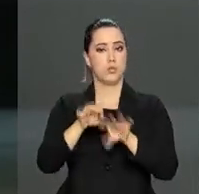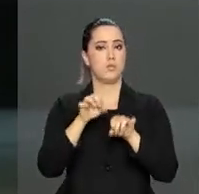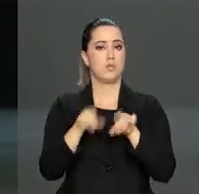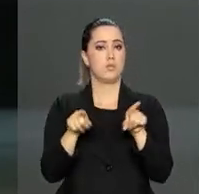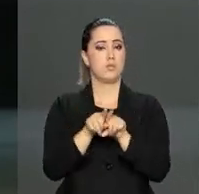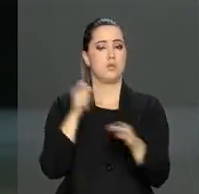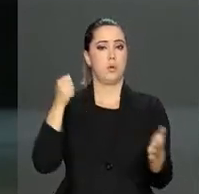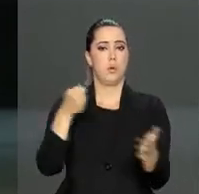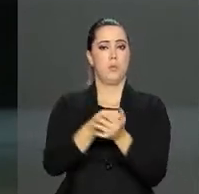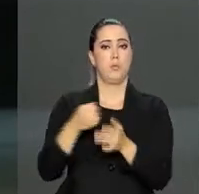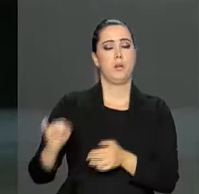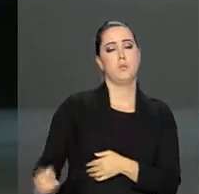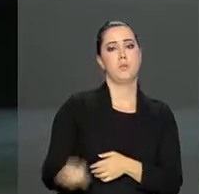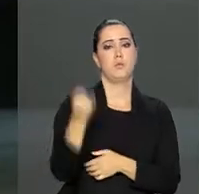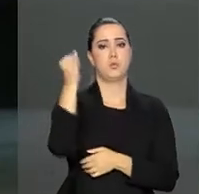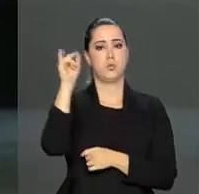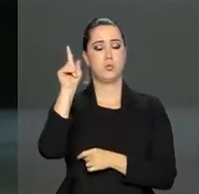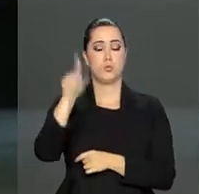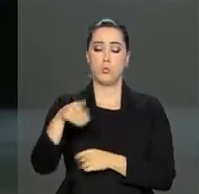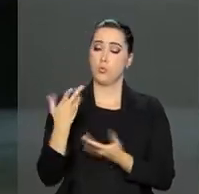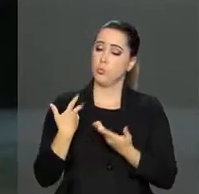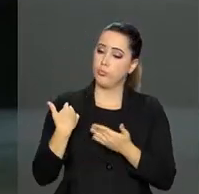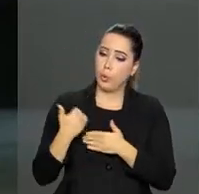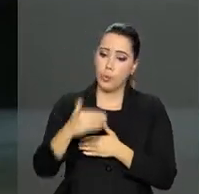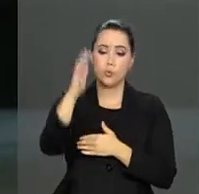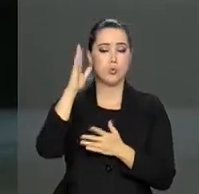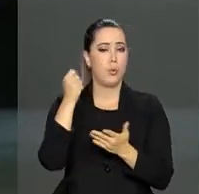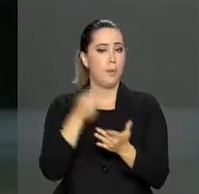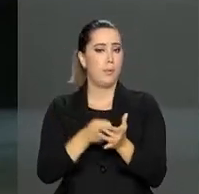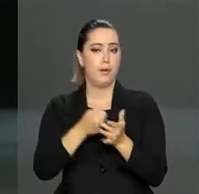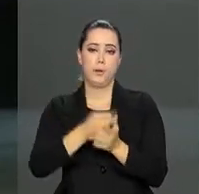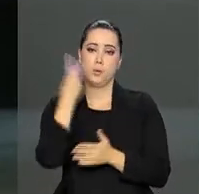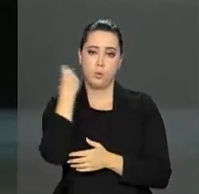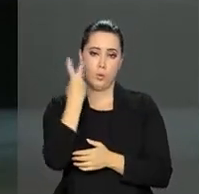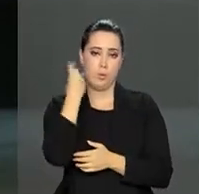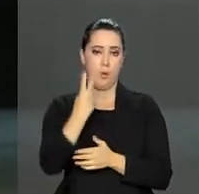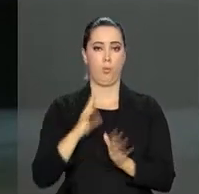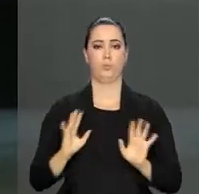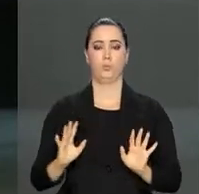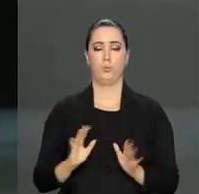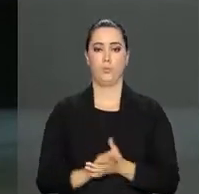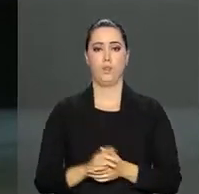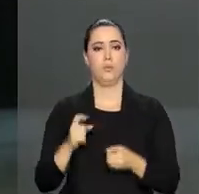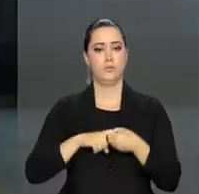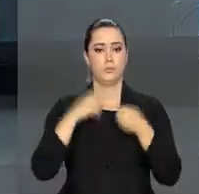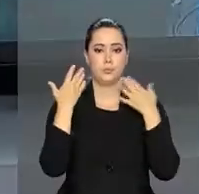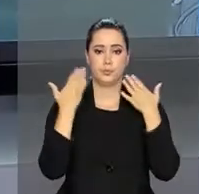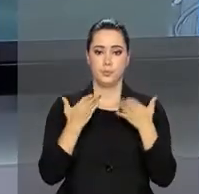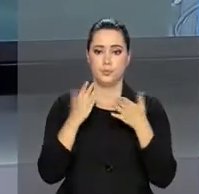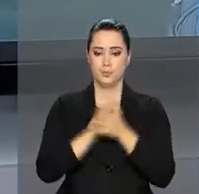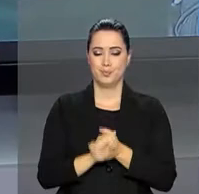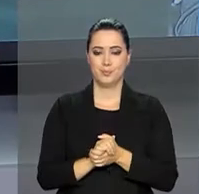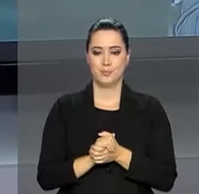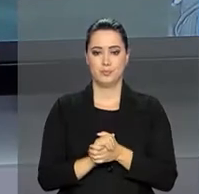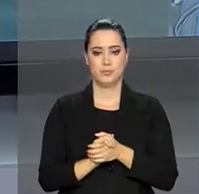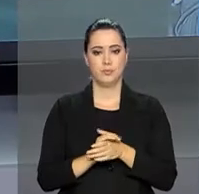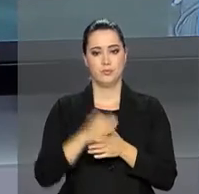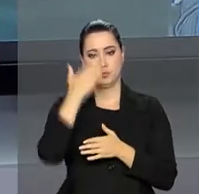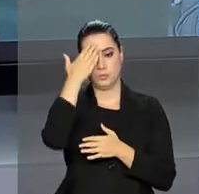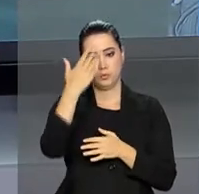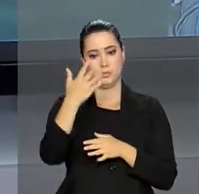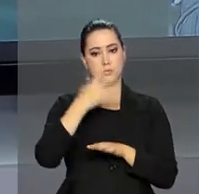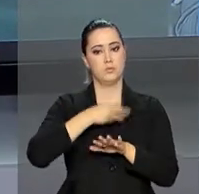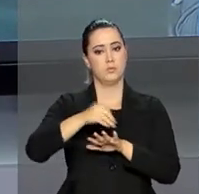pagamento dos juros da dívida pública não podem ser contingenciadas eu volto com você no estúdio thaissa muito